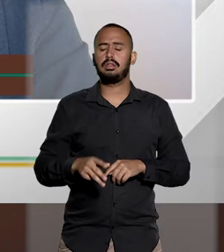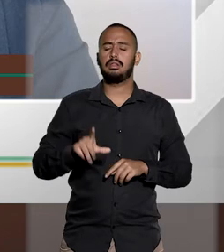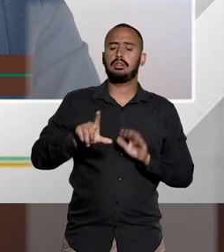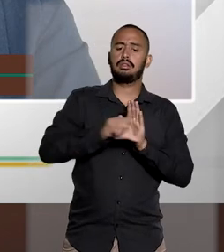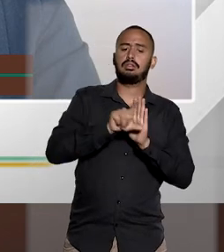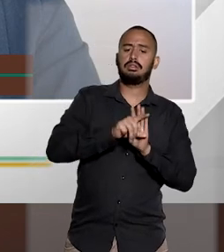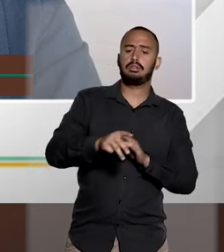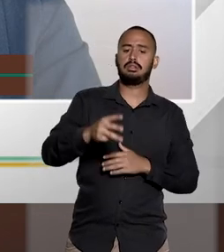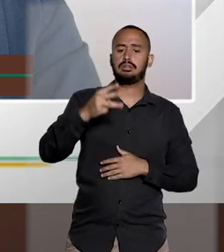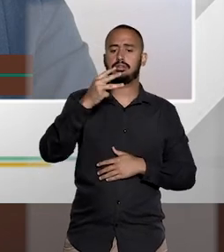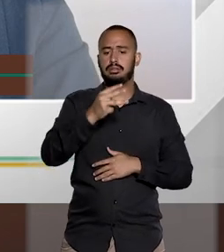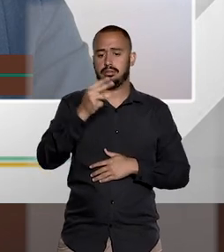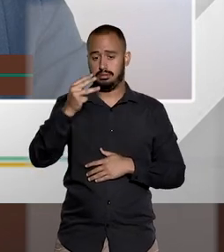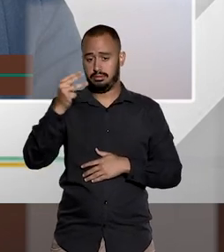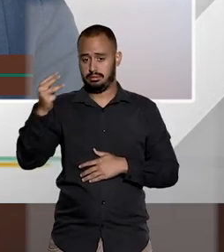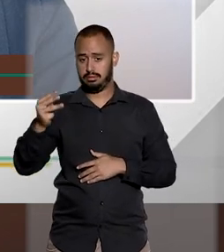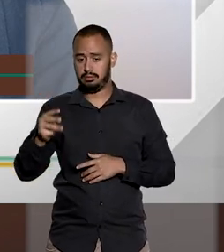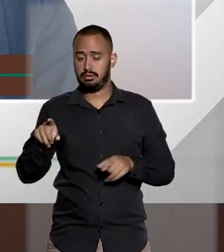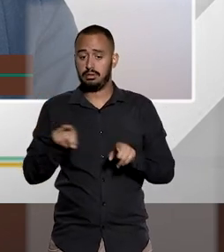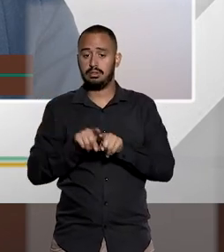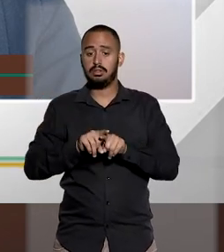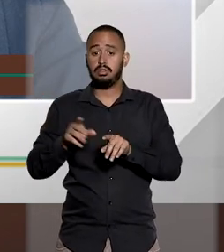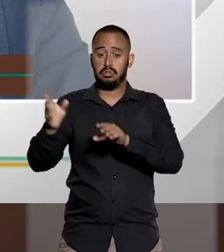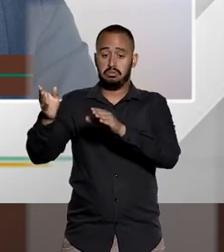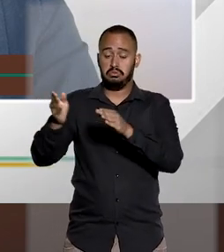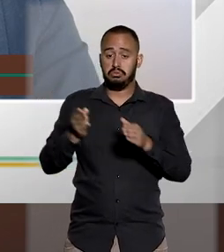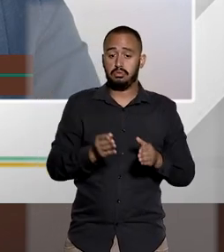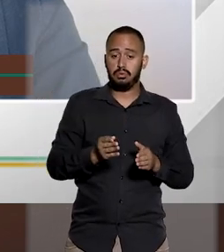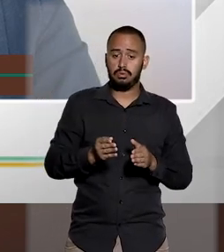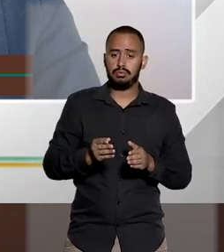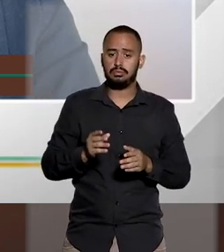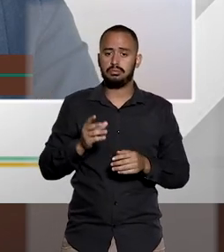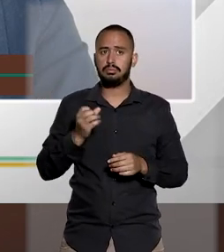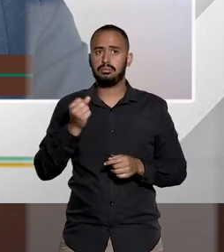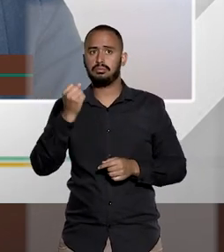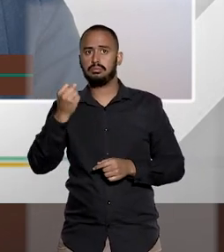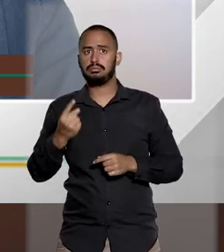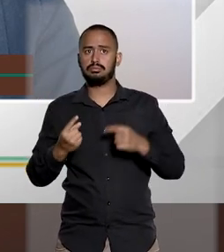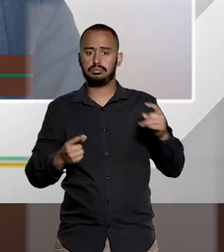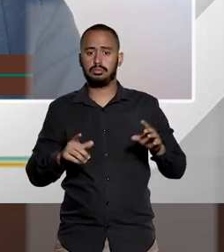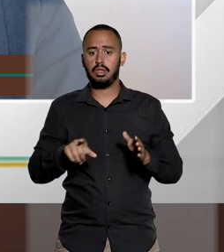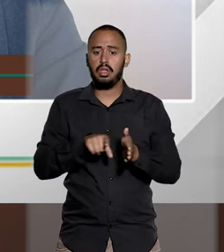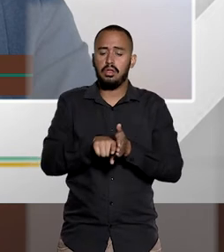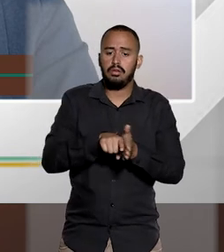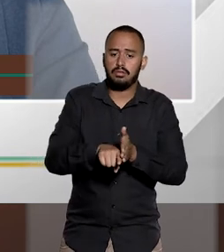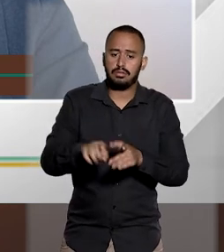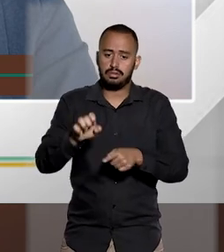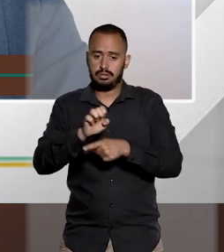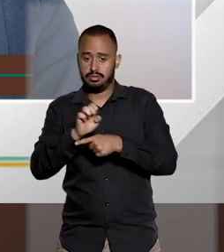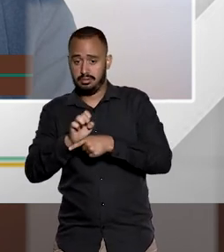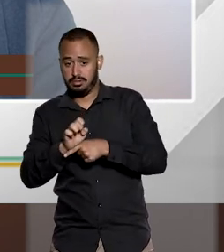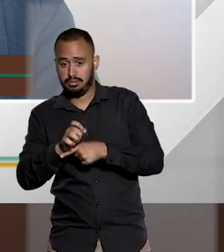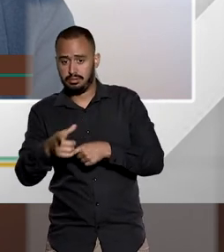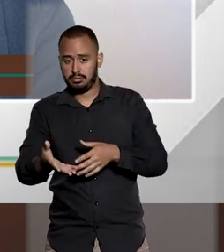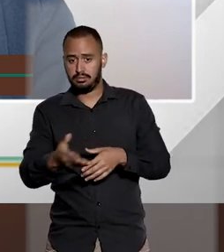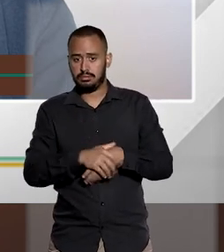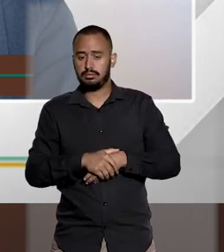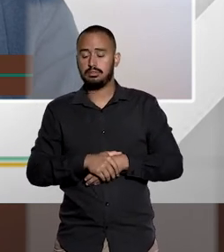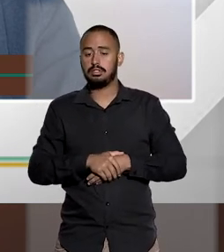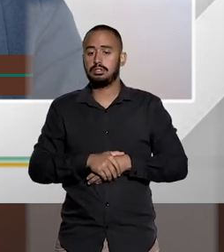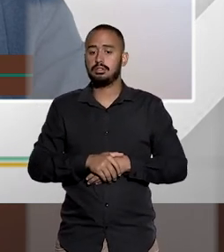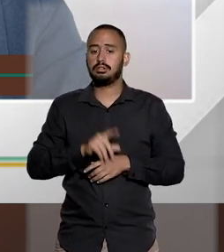3.303, ela trouxe basicamente dois assuntos muito importantes, né? A fiscalização das estatais, porque ela foi